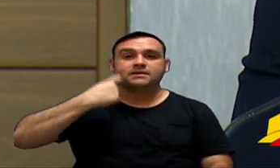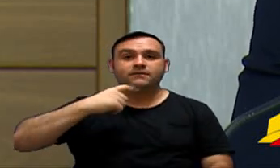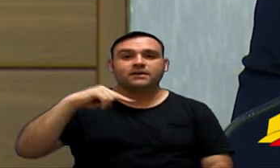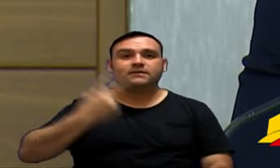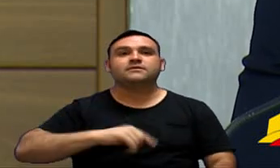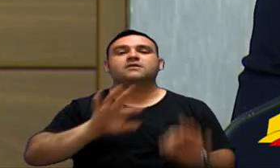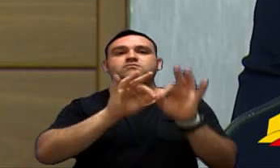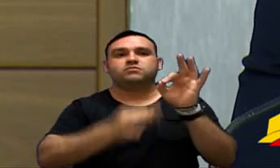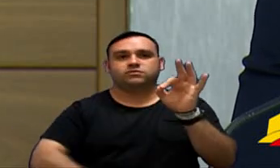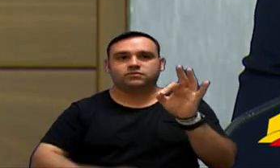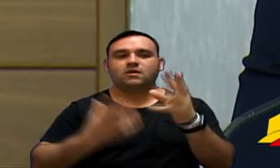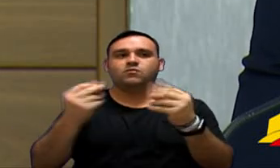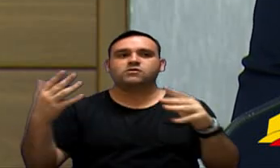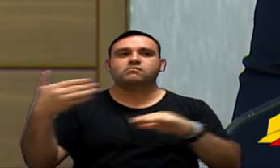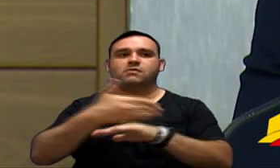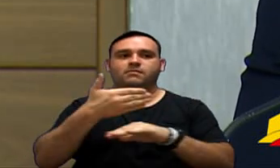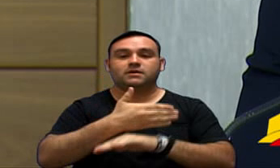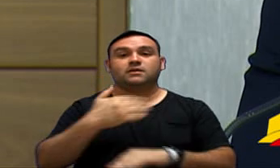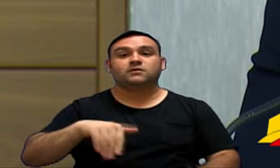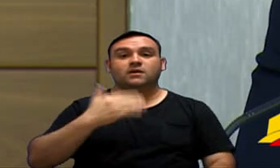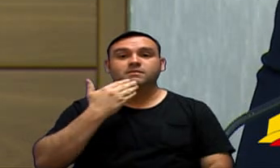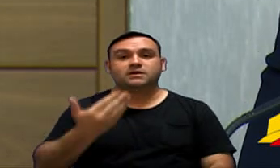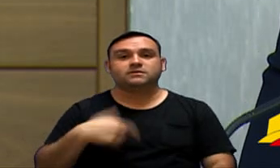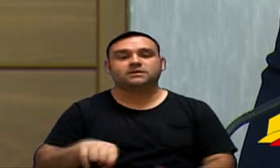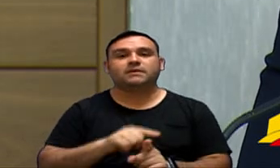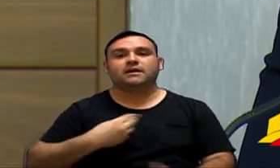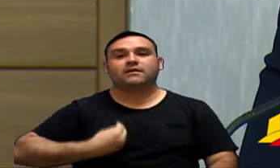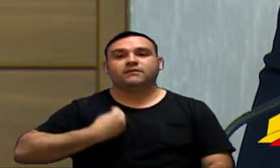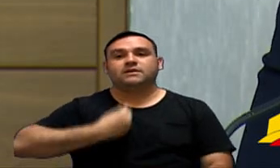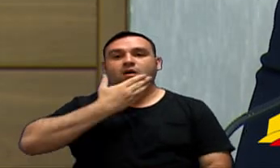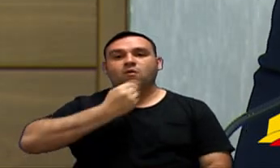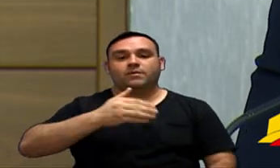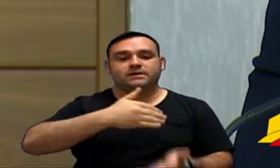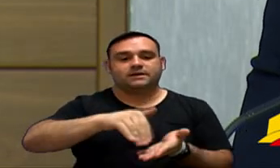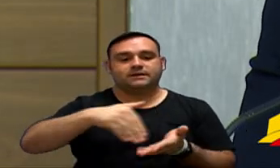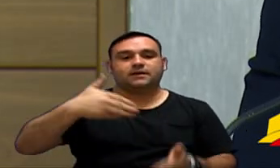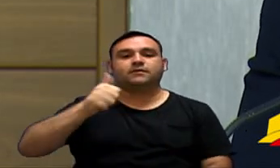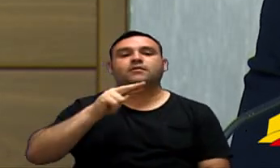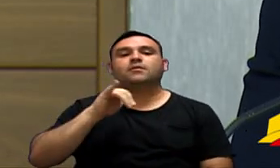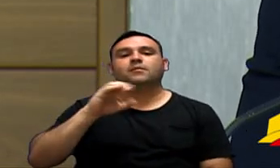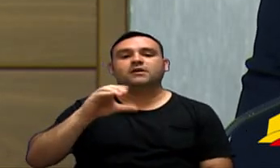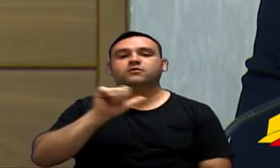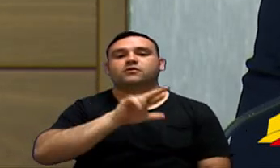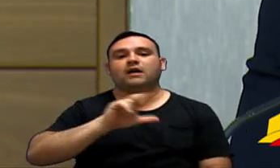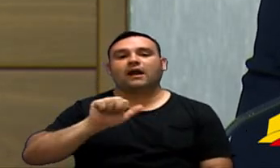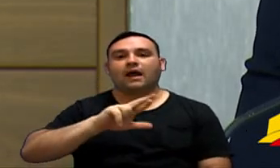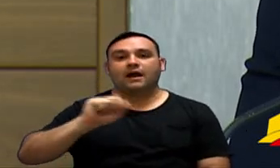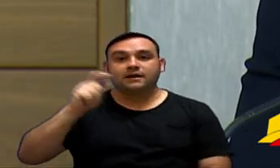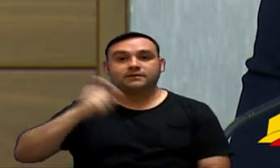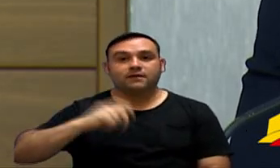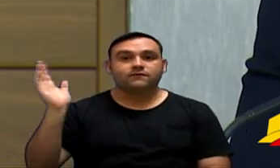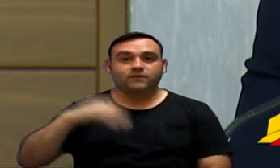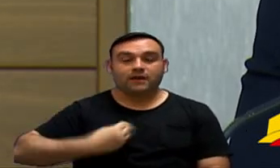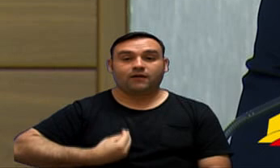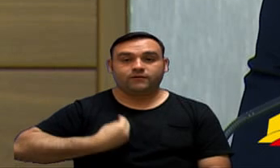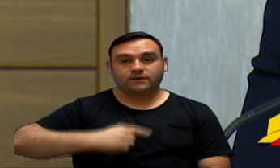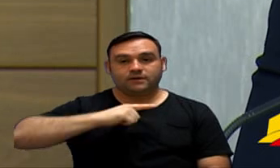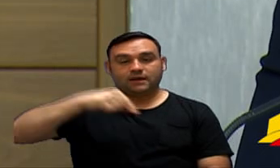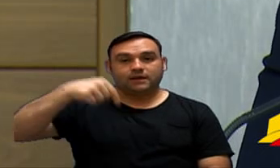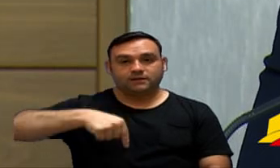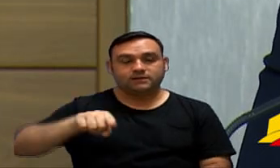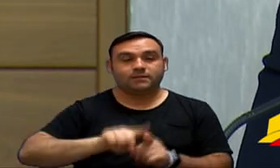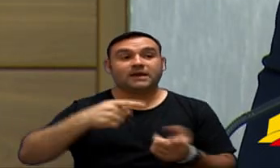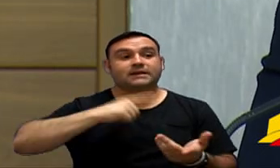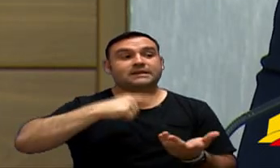agenda extensa nesse sentido, pedimos a presença do secretário Márcio Carraro, que pôde estar presente, está aqui presente, tem